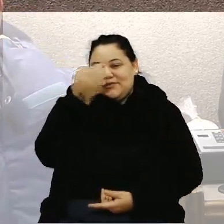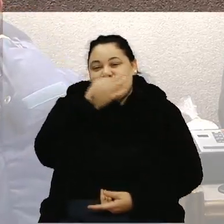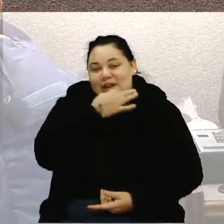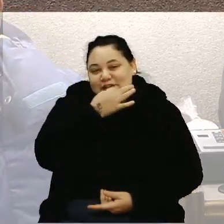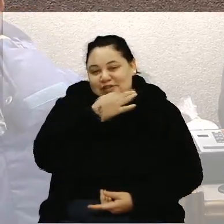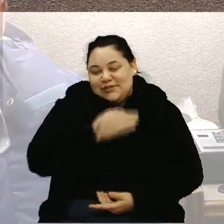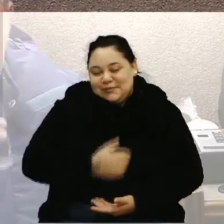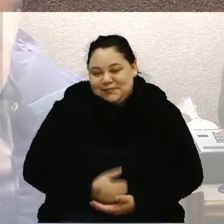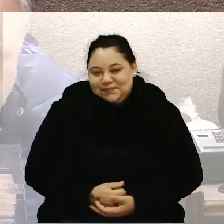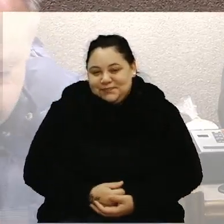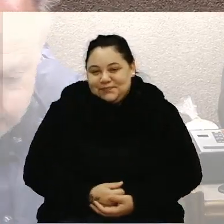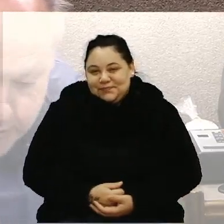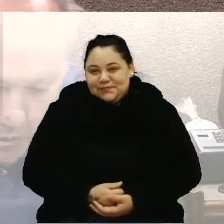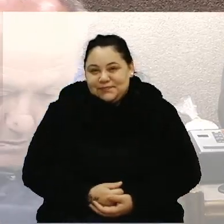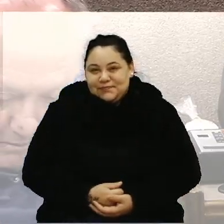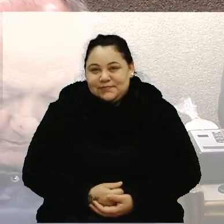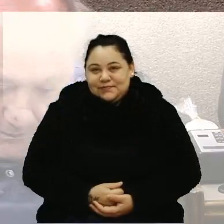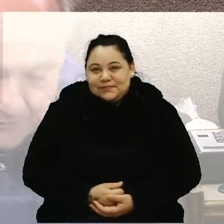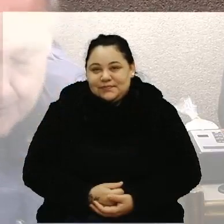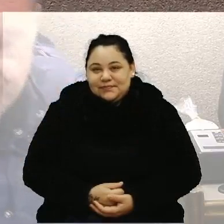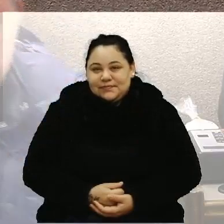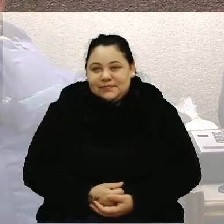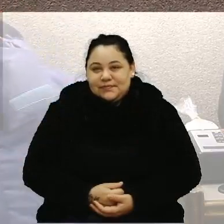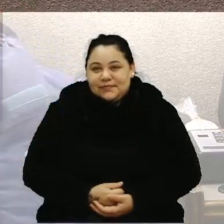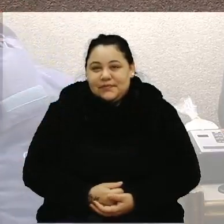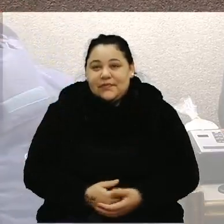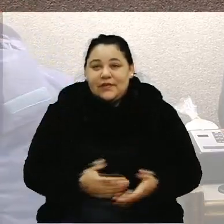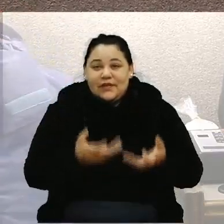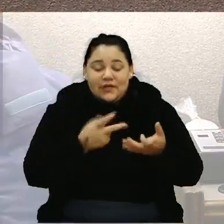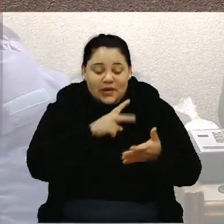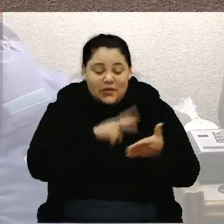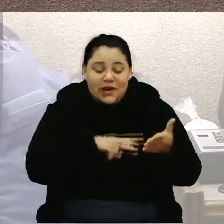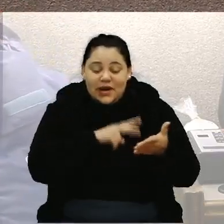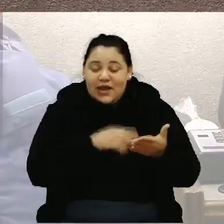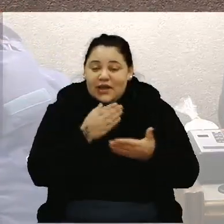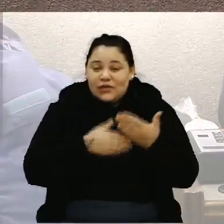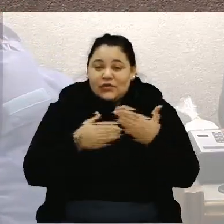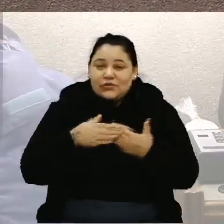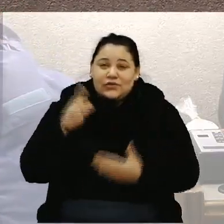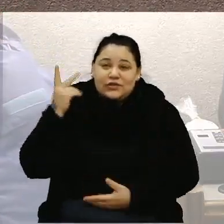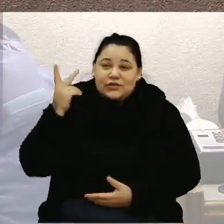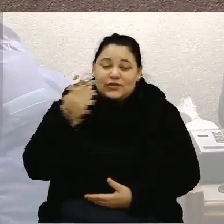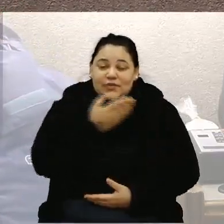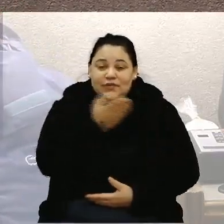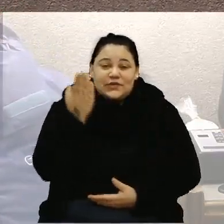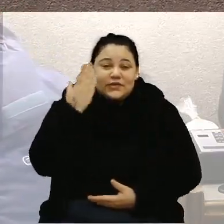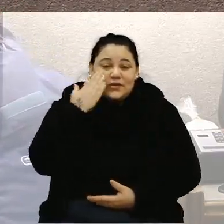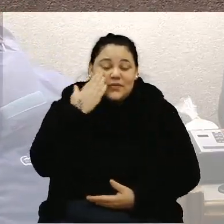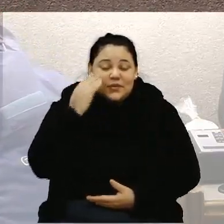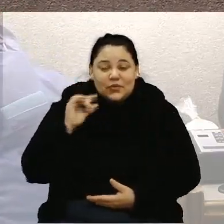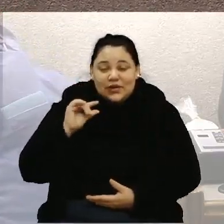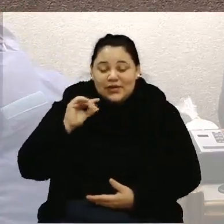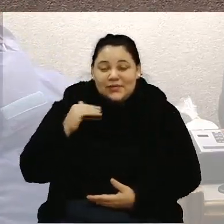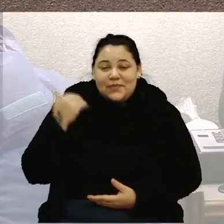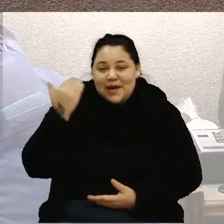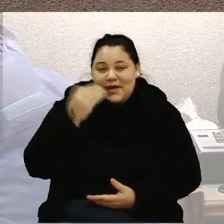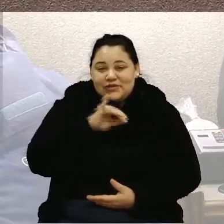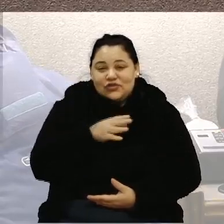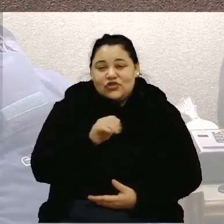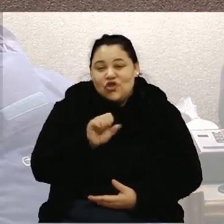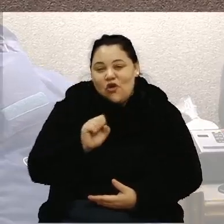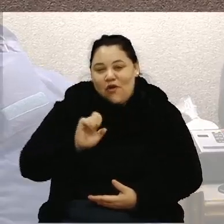Sul. E eu faço questão de ler o histórico para que todos os vereadores saibam um pouquinho mais a respeito de José